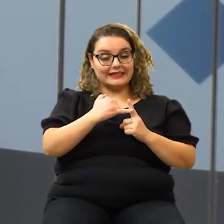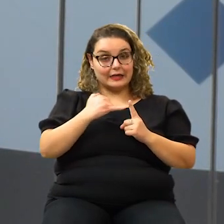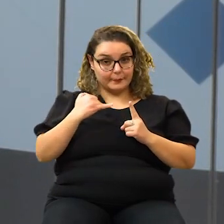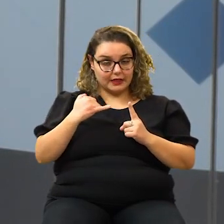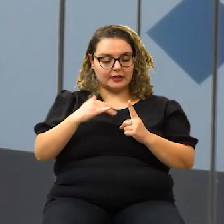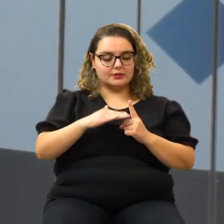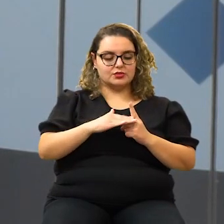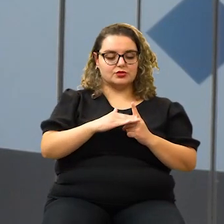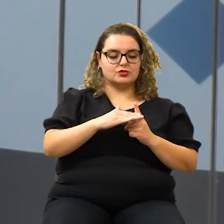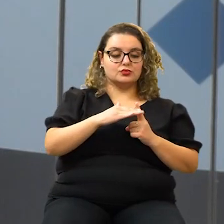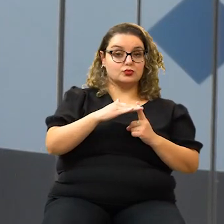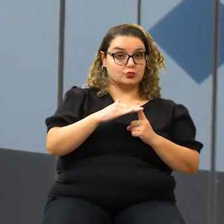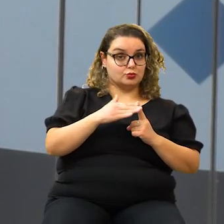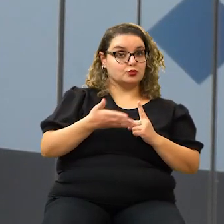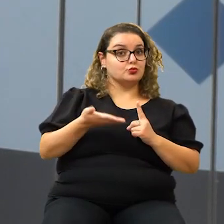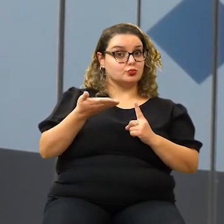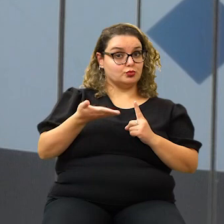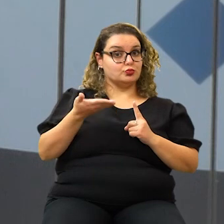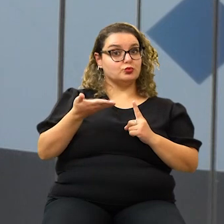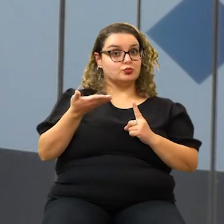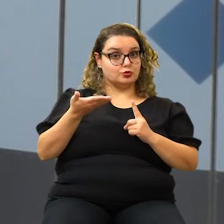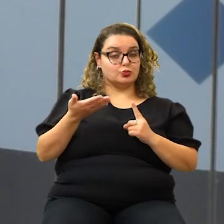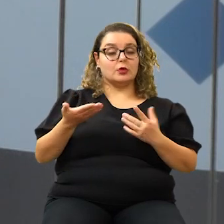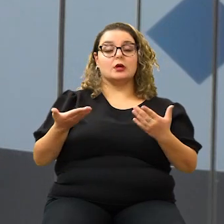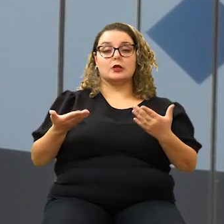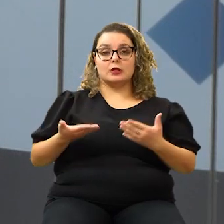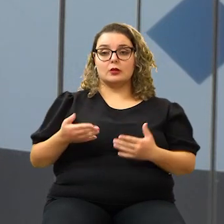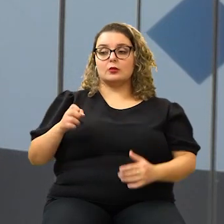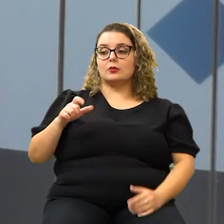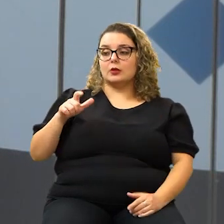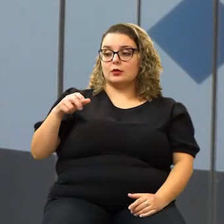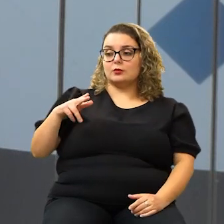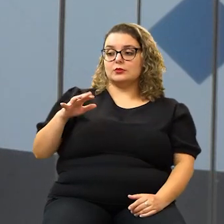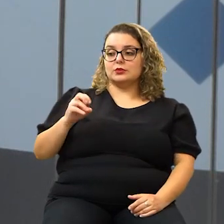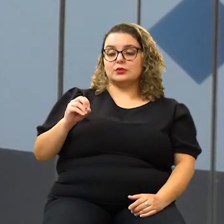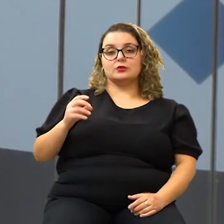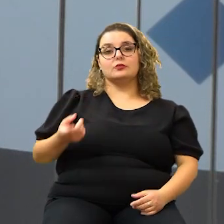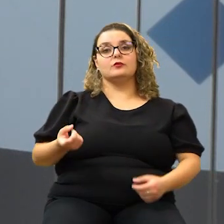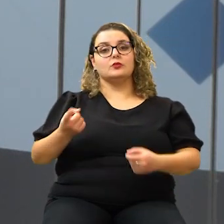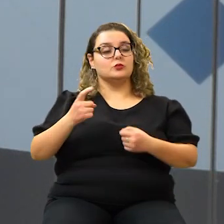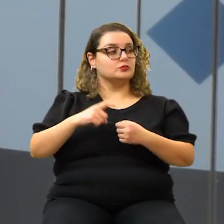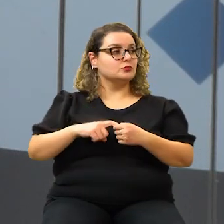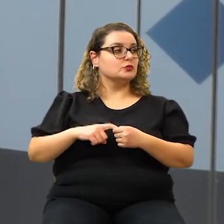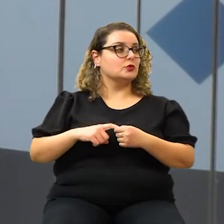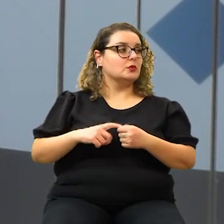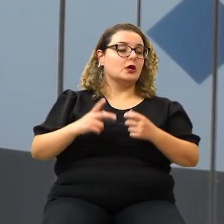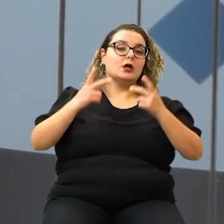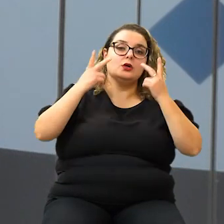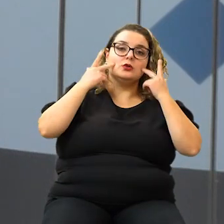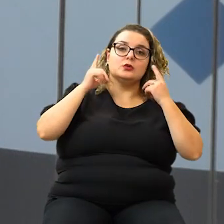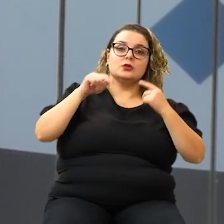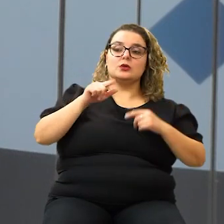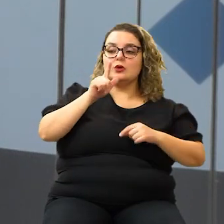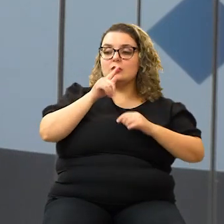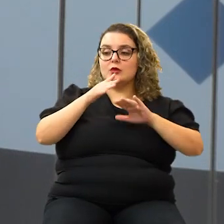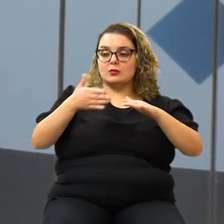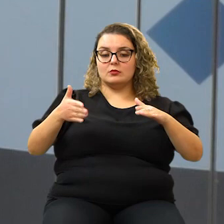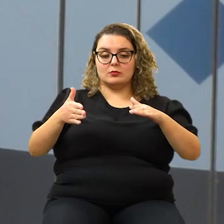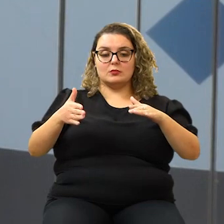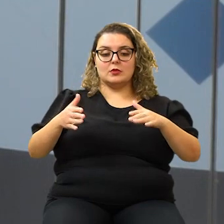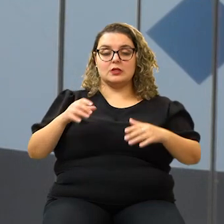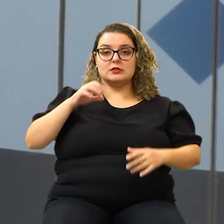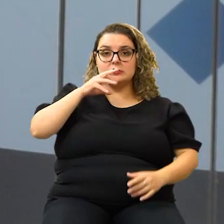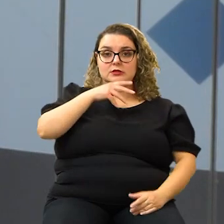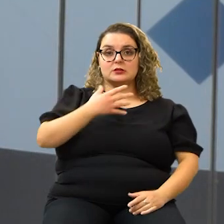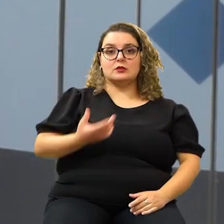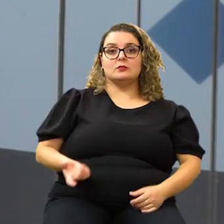Então, agora, né, com o El Niño voltando a uma condição de normalidade, que é o oceano mais quente, voltando para uma